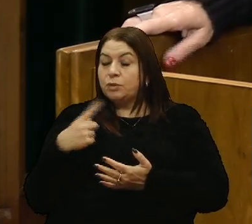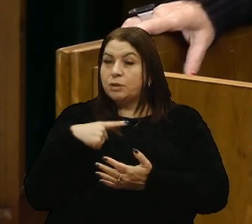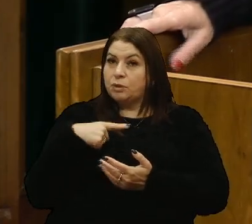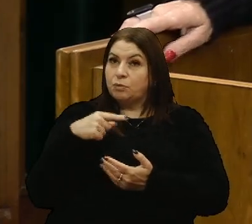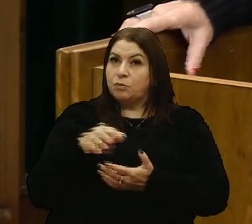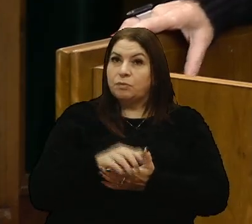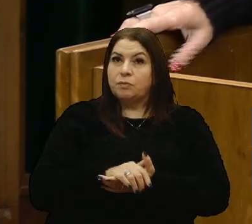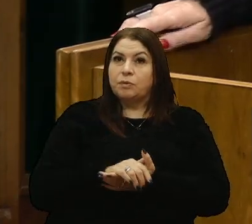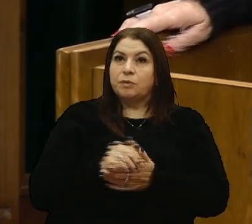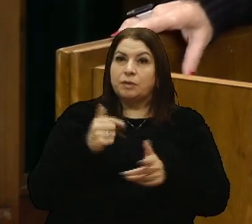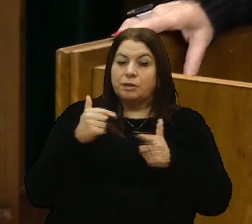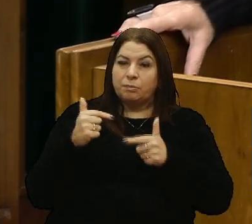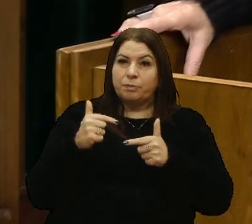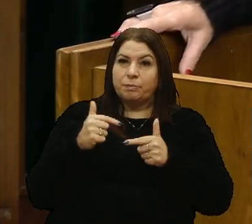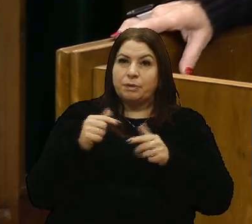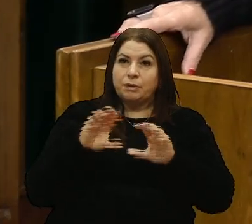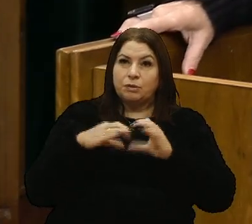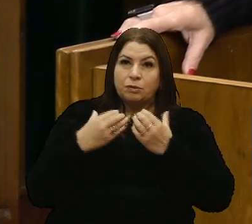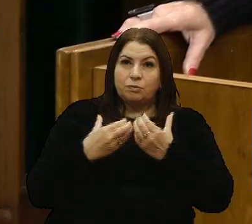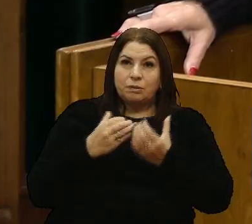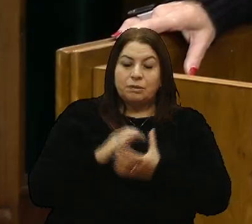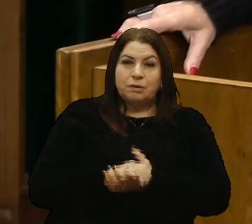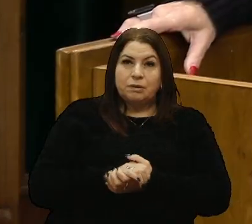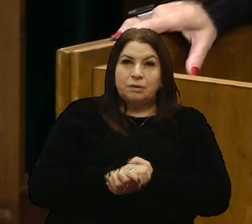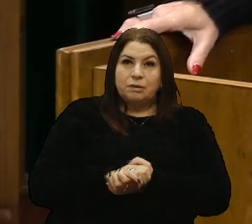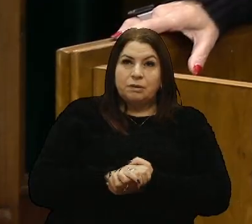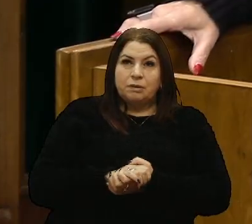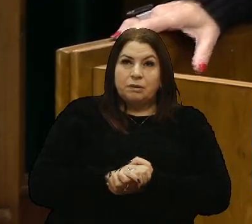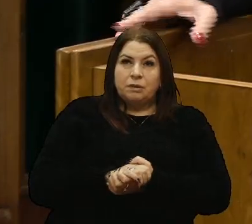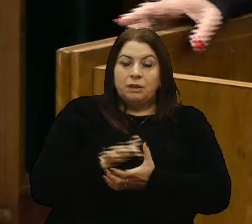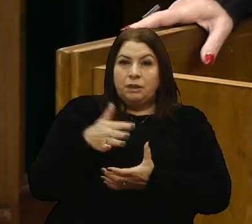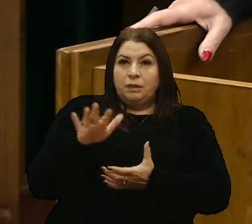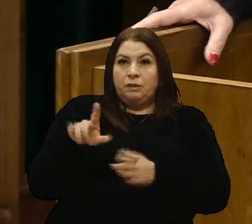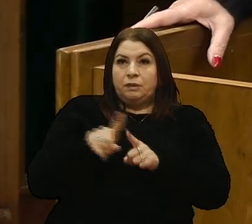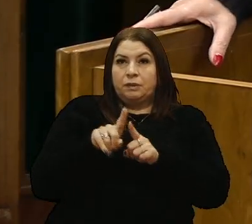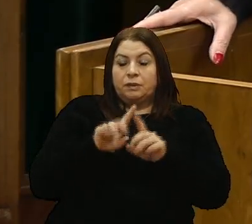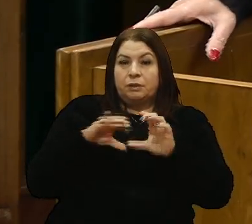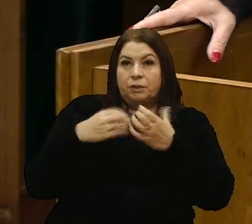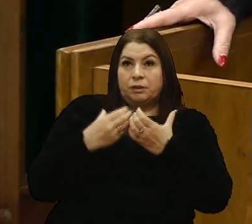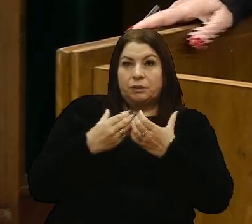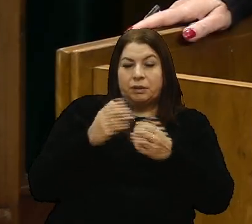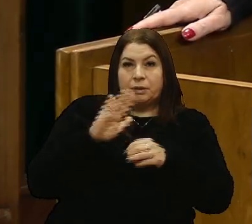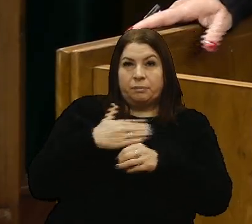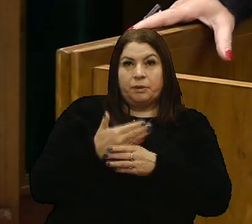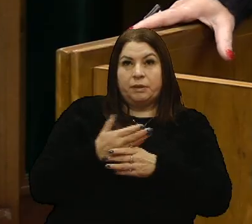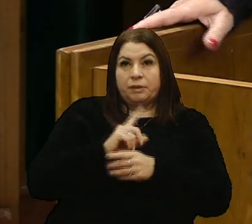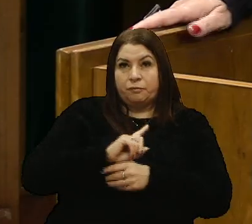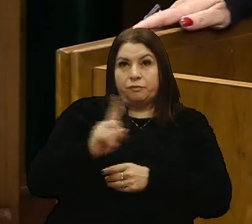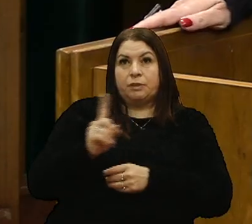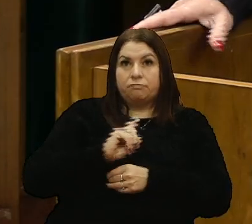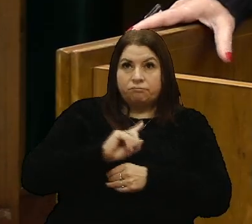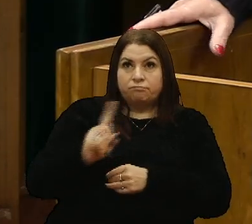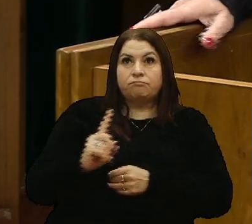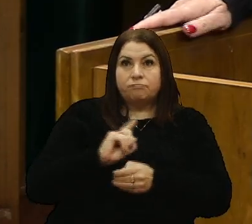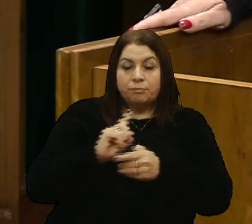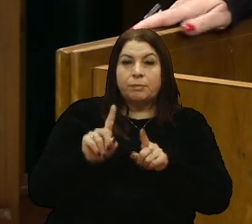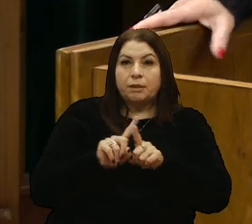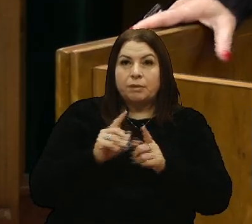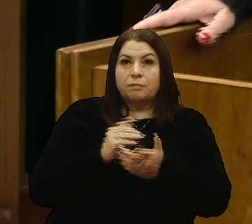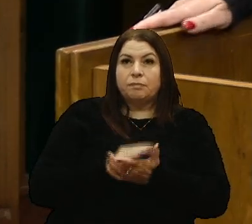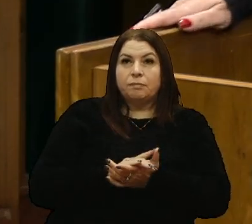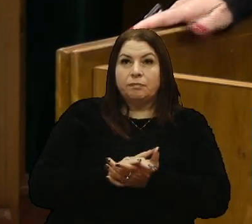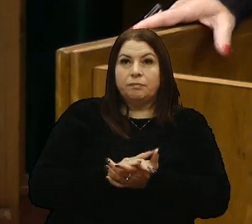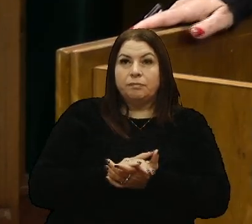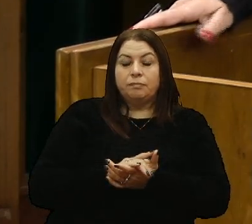estou trabalhando naquela comunidade, talvez tenha sido a comunidade que eu mais fui desde